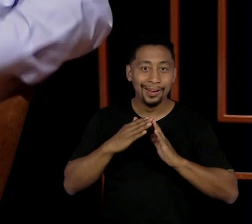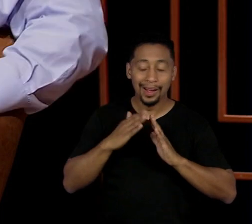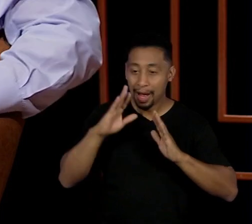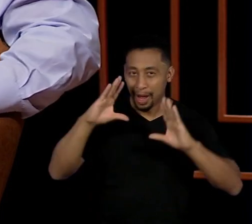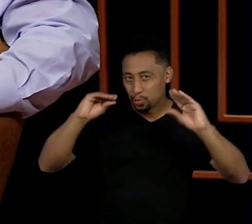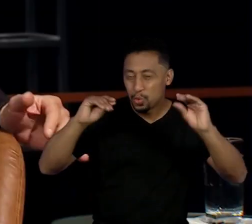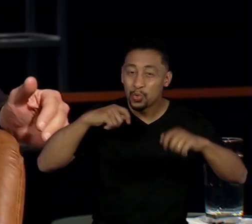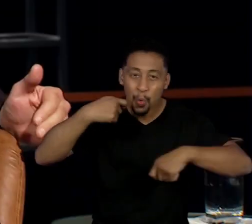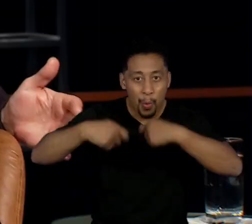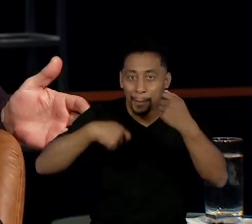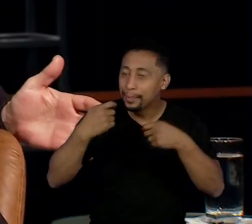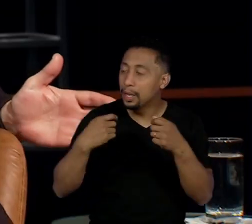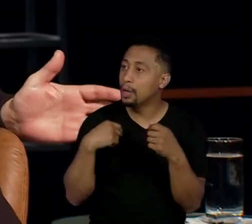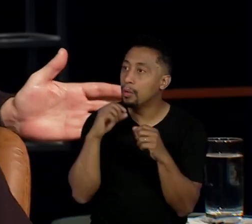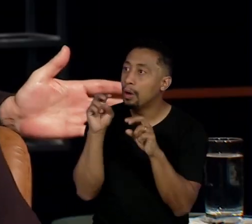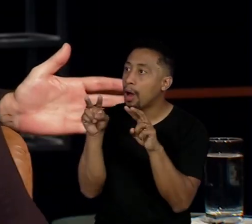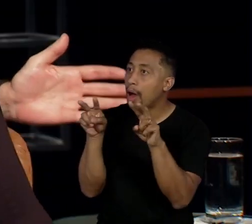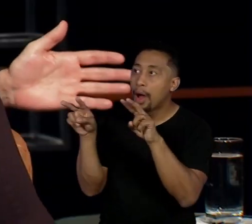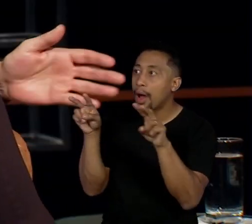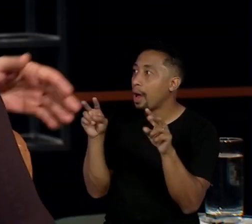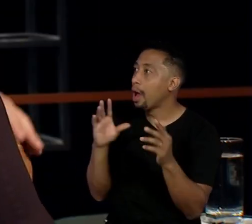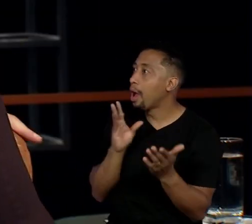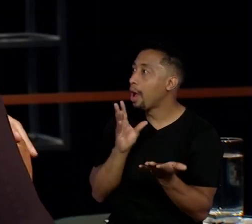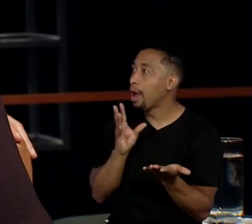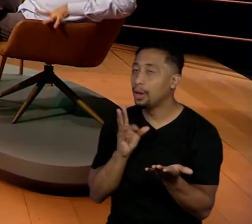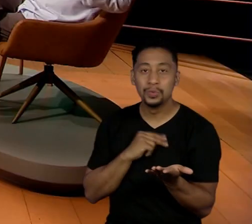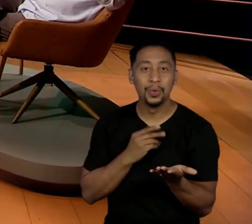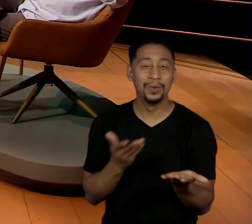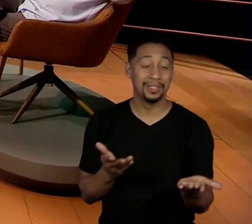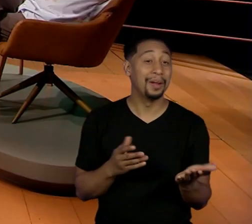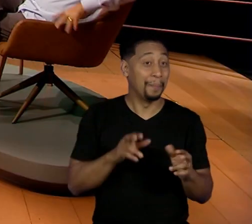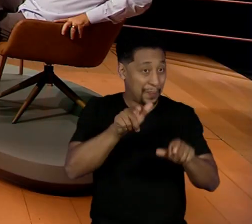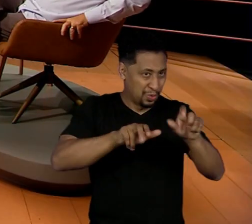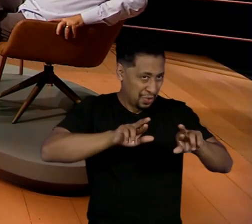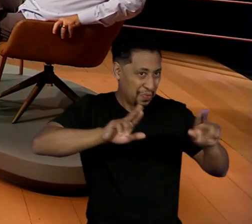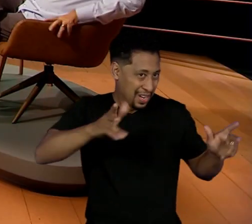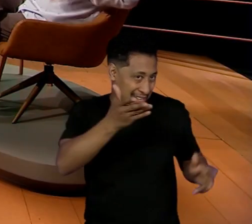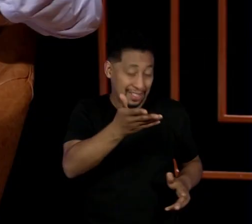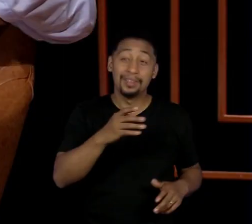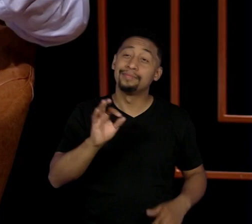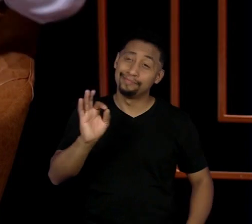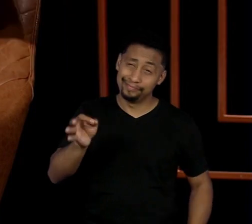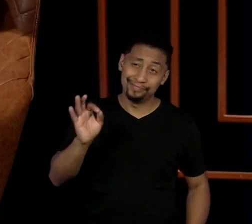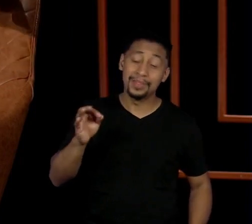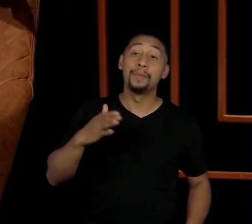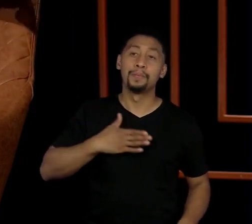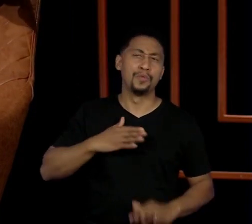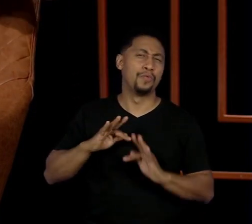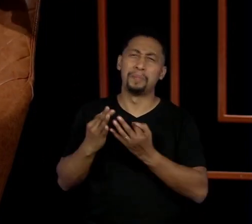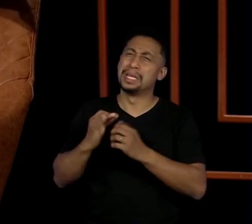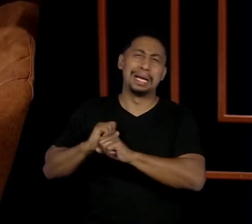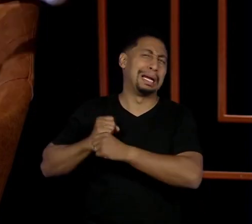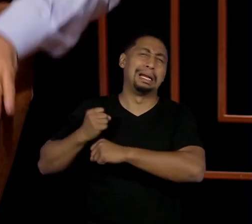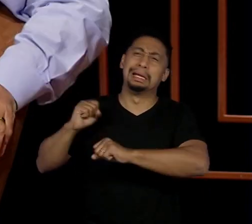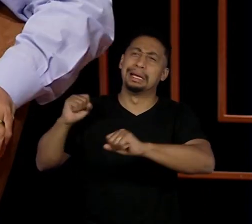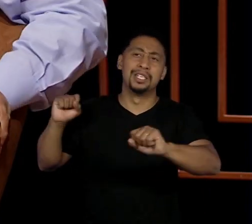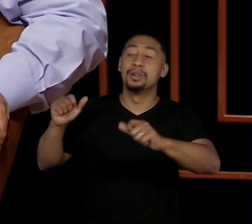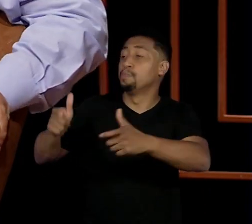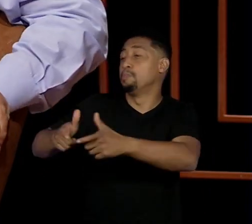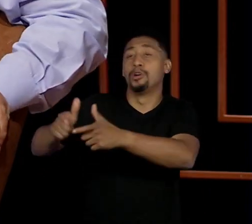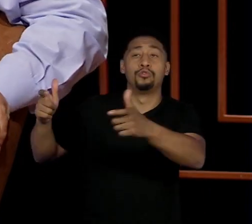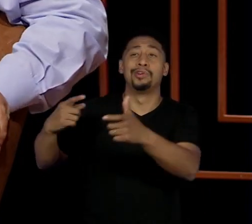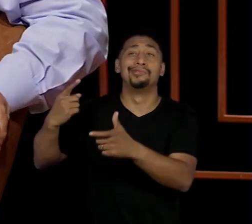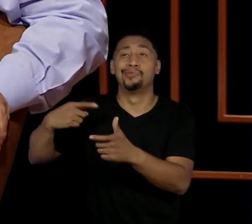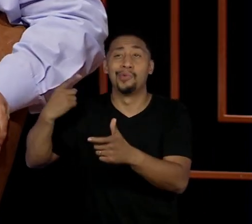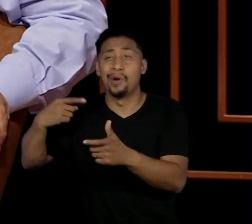entendeu? E primeiras grandes referências. Primeiras grandes assim, referências. Né? Família muito grande, então tinha muito advogado, mas tinha